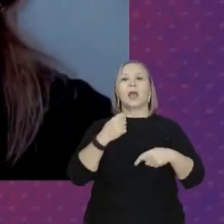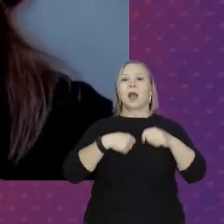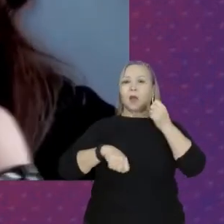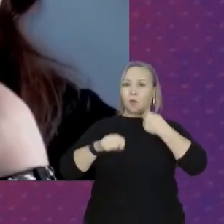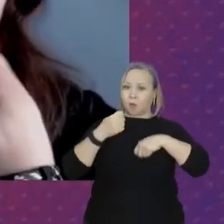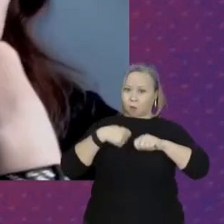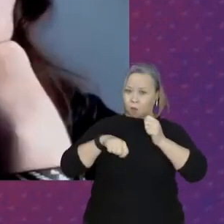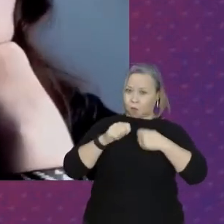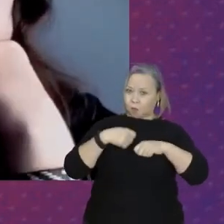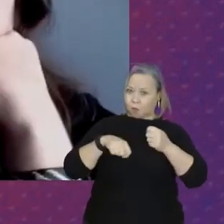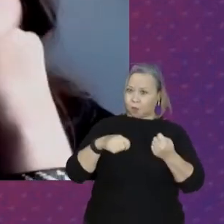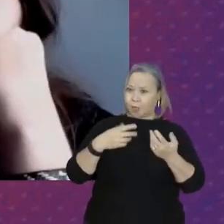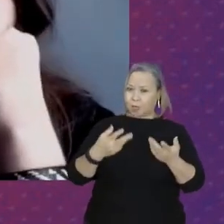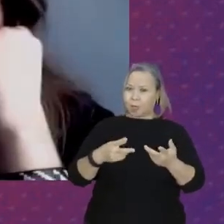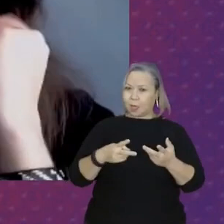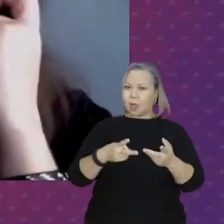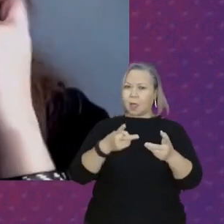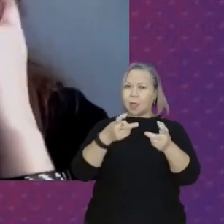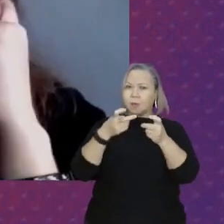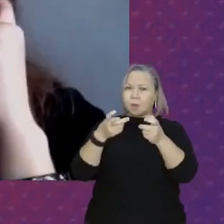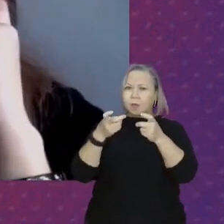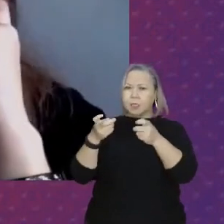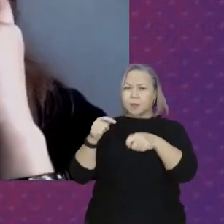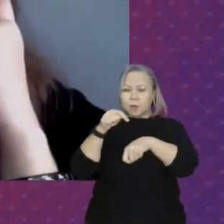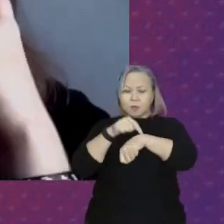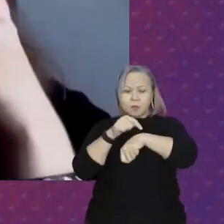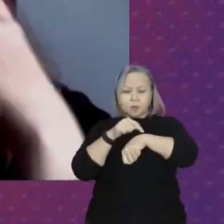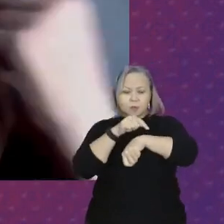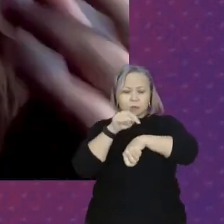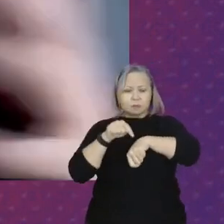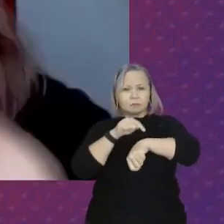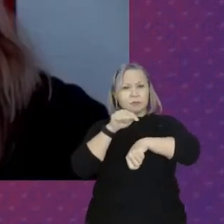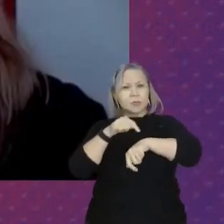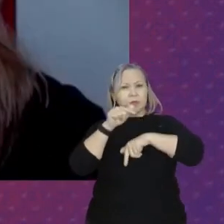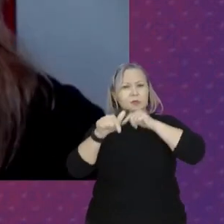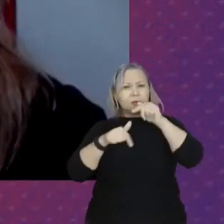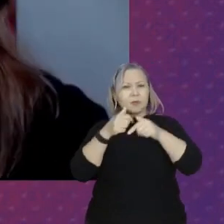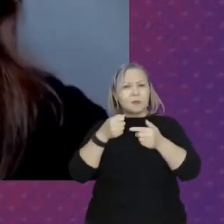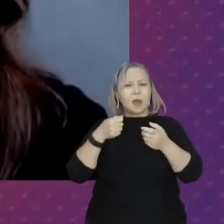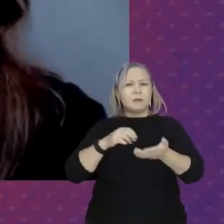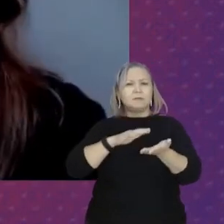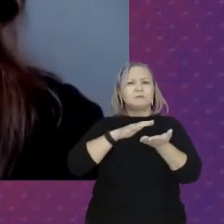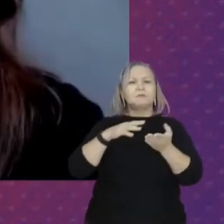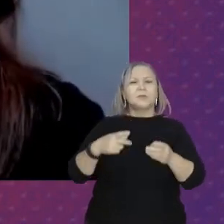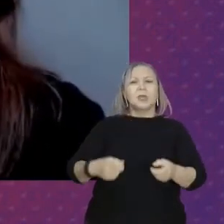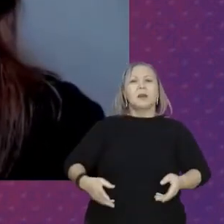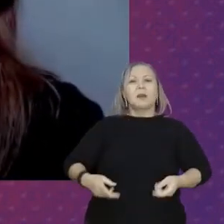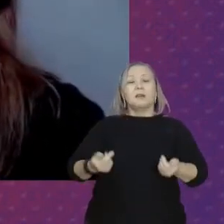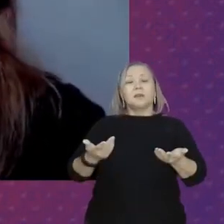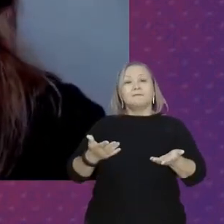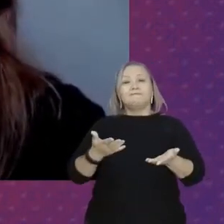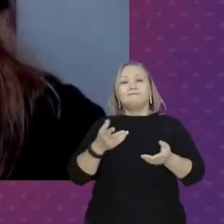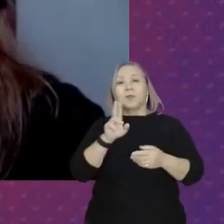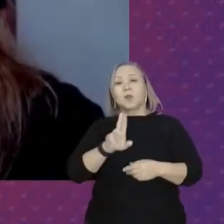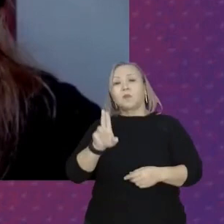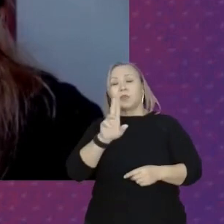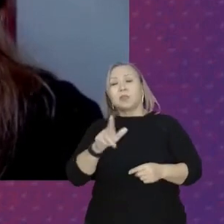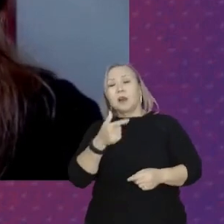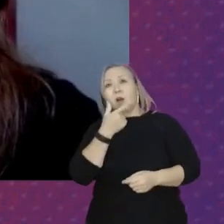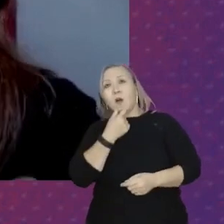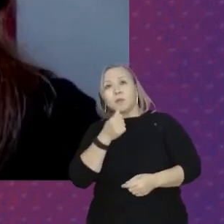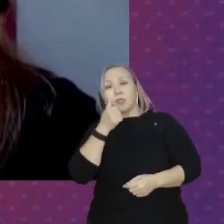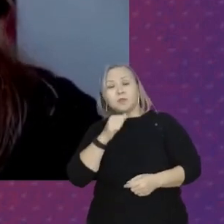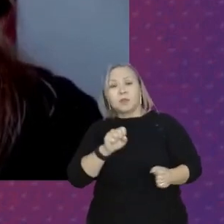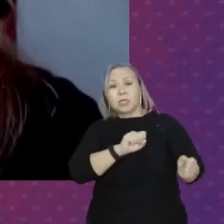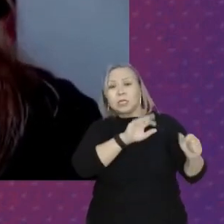economia olhando para o tempo de trabalho gasto por homens e por mulheres ao longo do dia, da